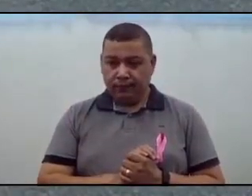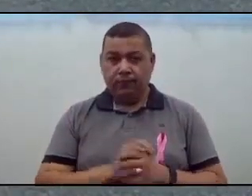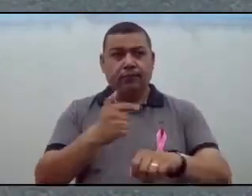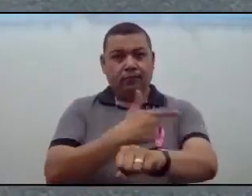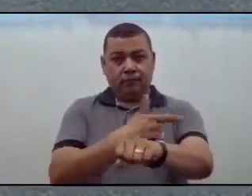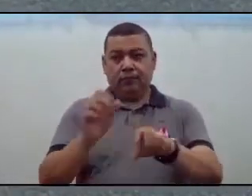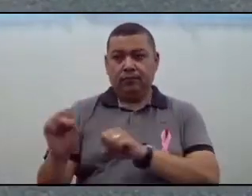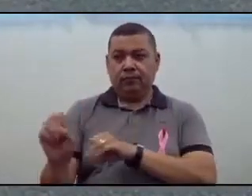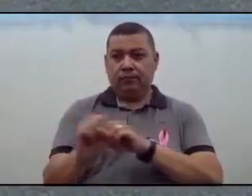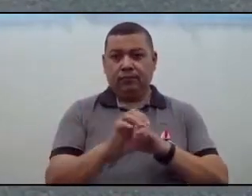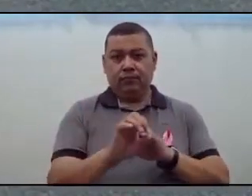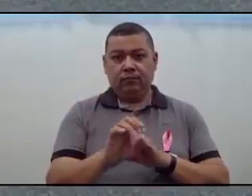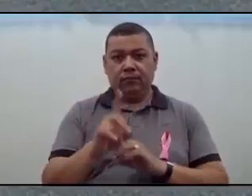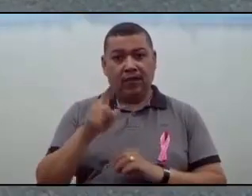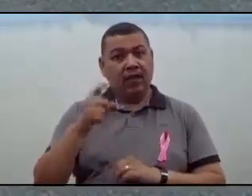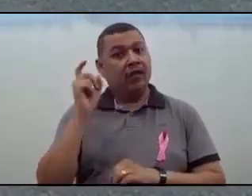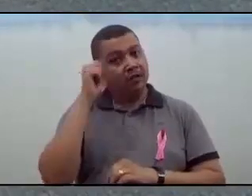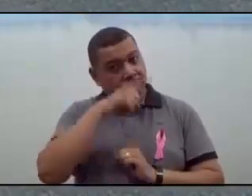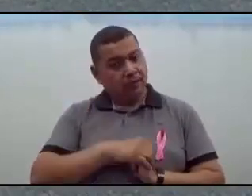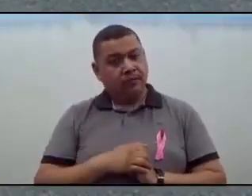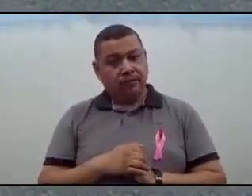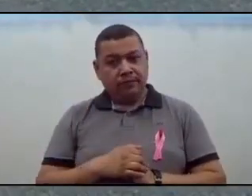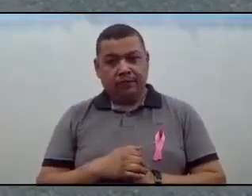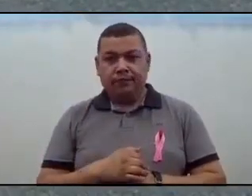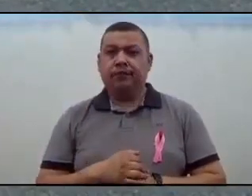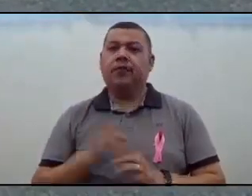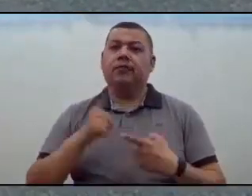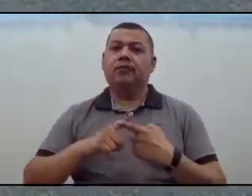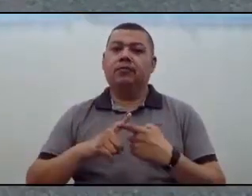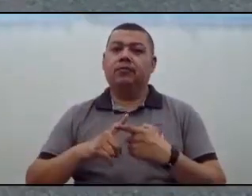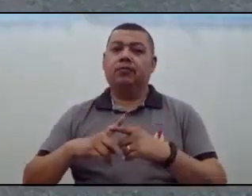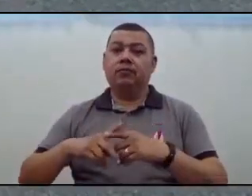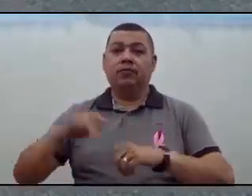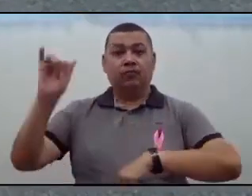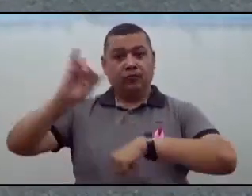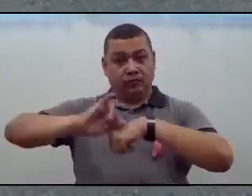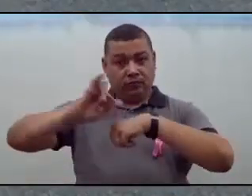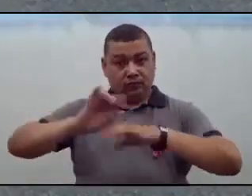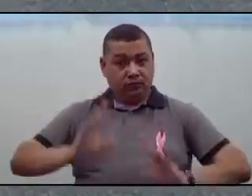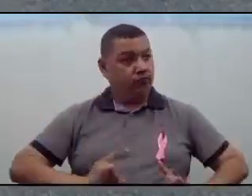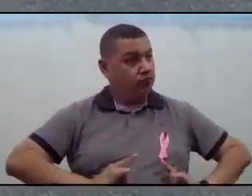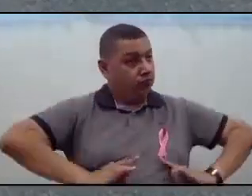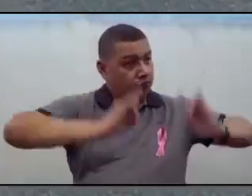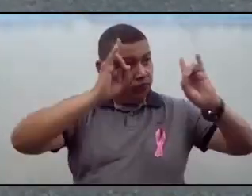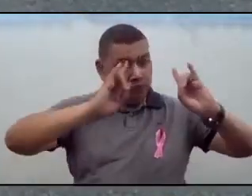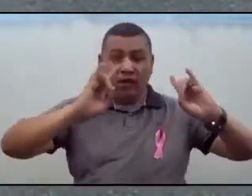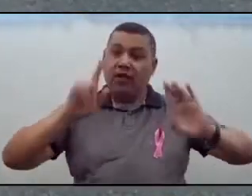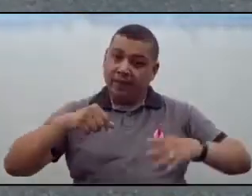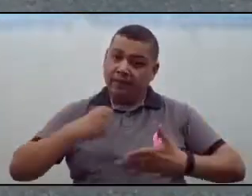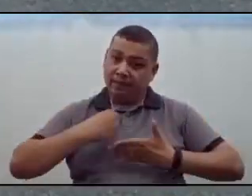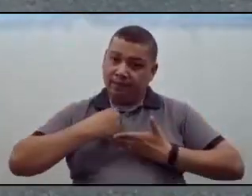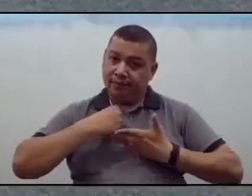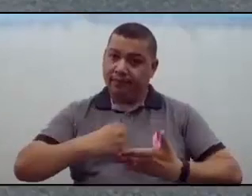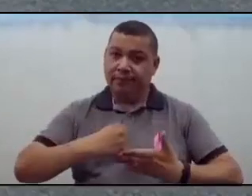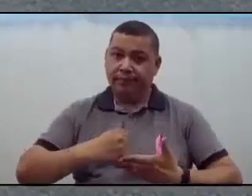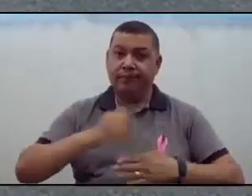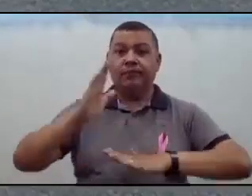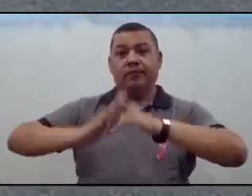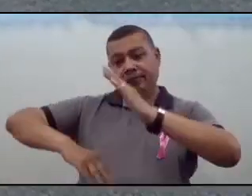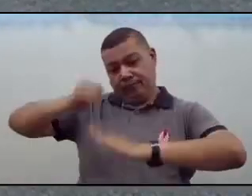educacional, não é fácil. Então, o centro ele vem para realmente dar essas ferramentas aos profissionais que ali